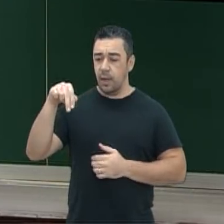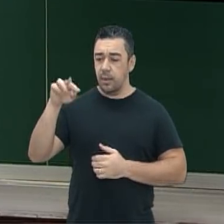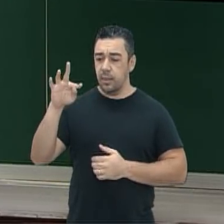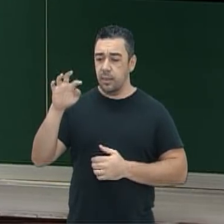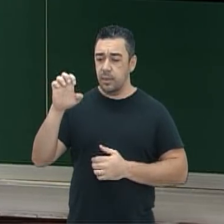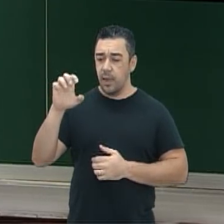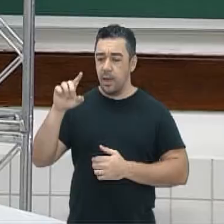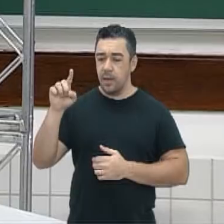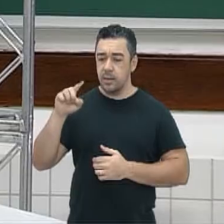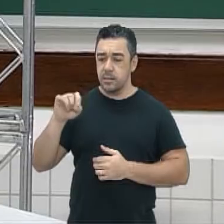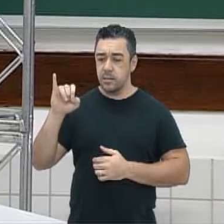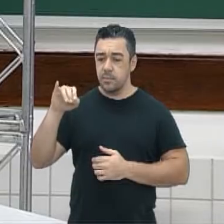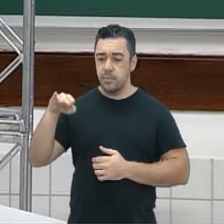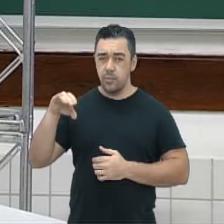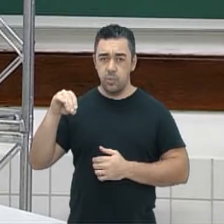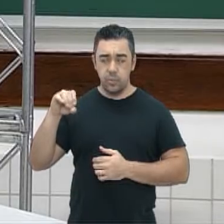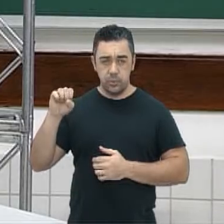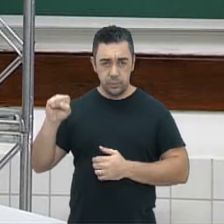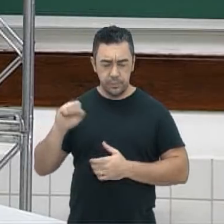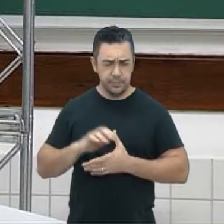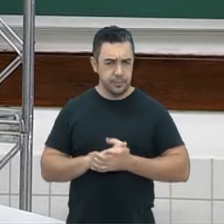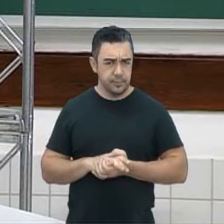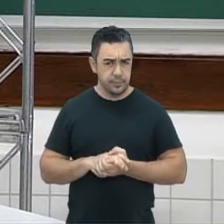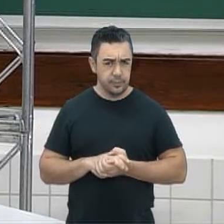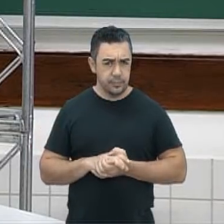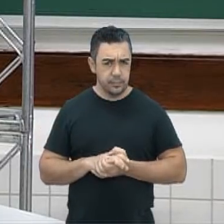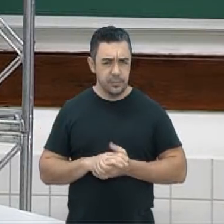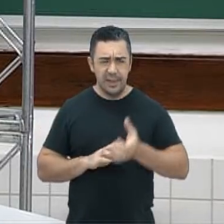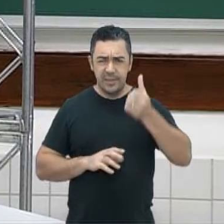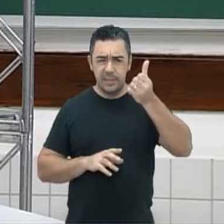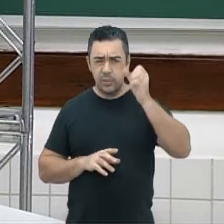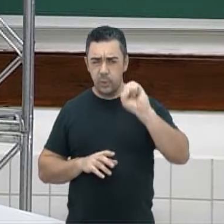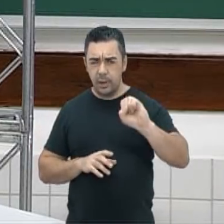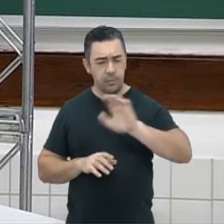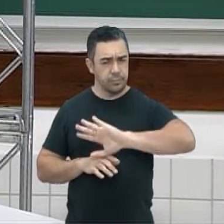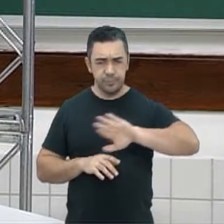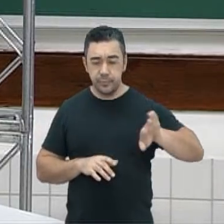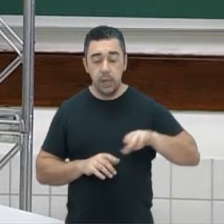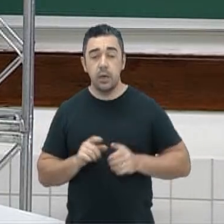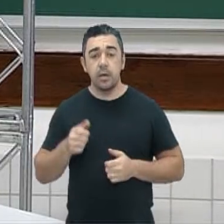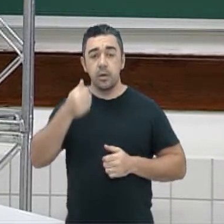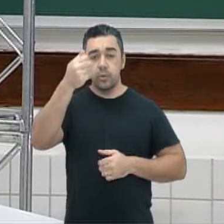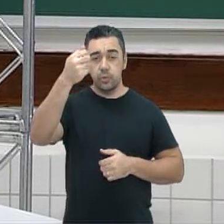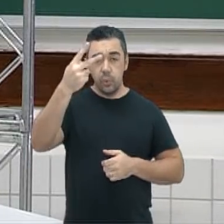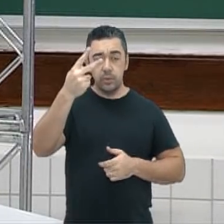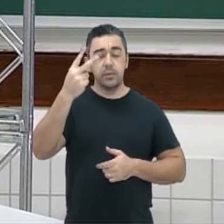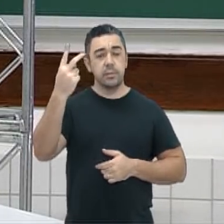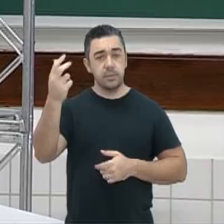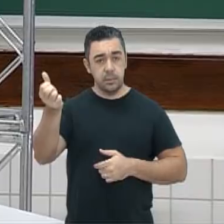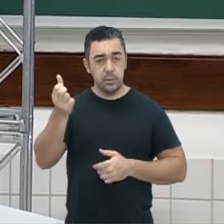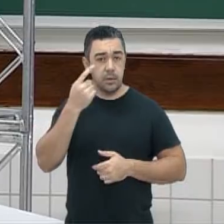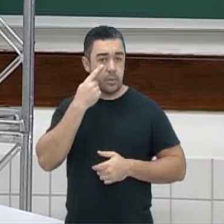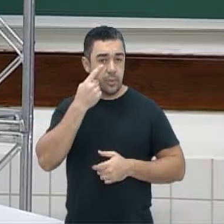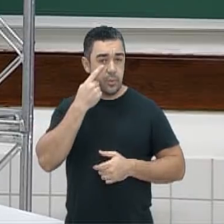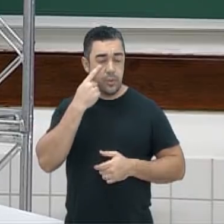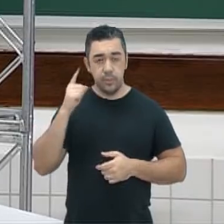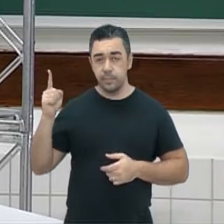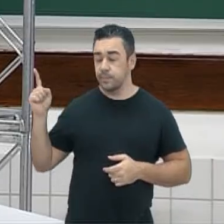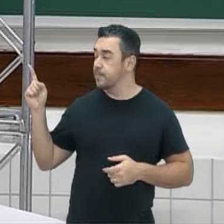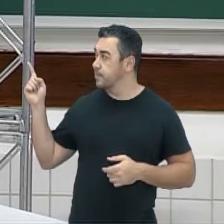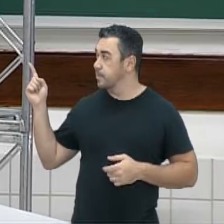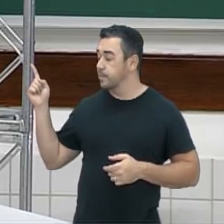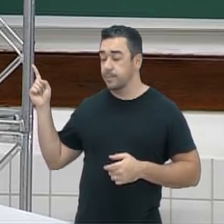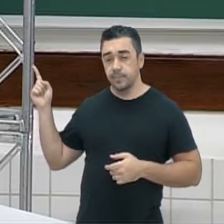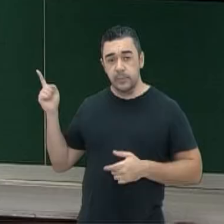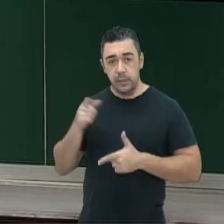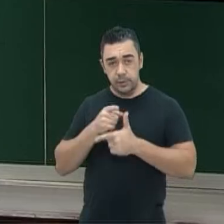bem. E a outra? Eu vou pular os 6 oitavos e a gente vai agora para o 12 16avos. 12 16avos. Se eu